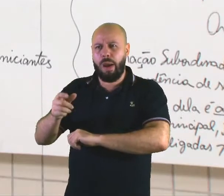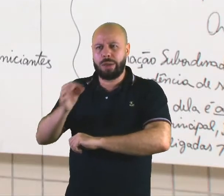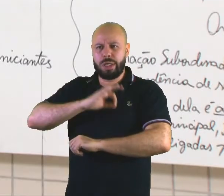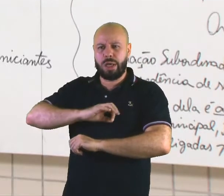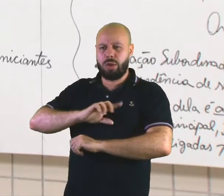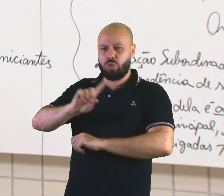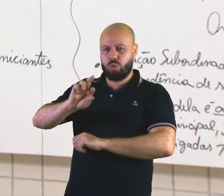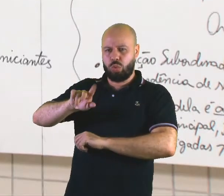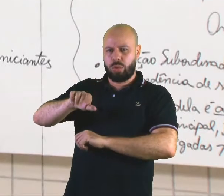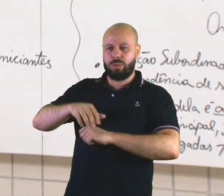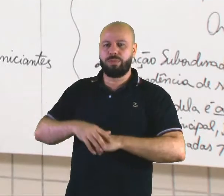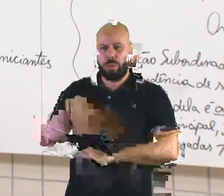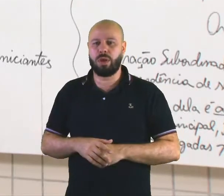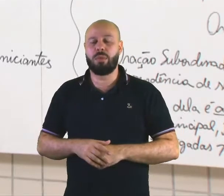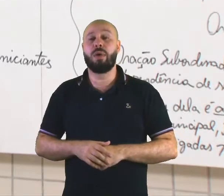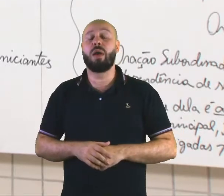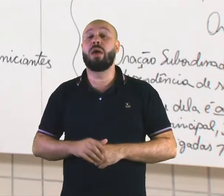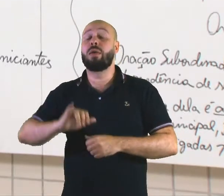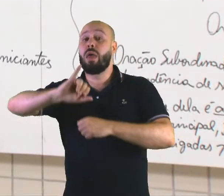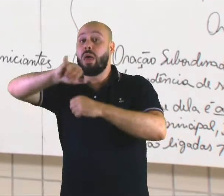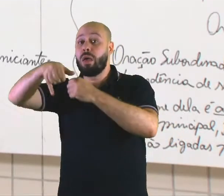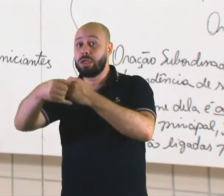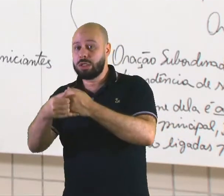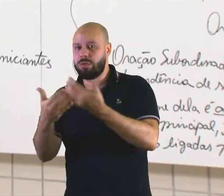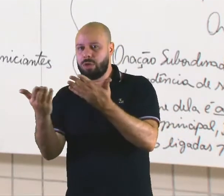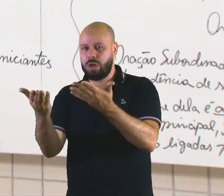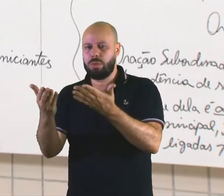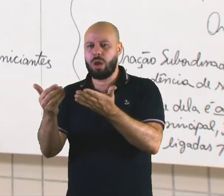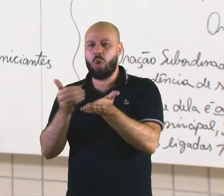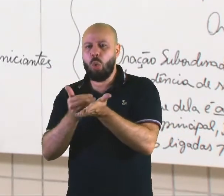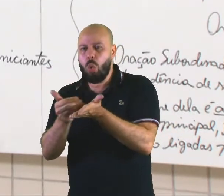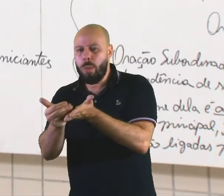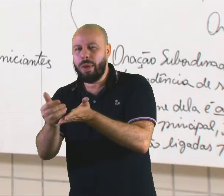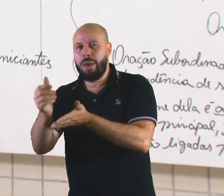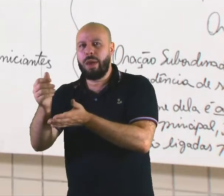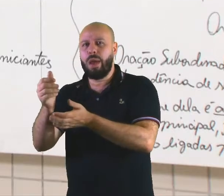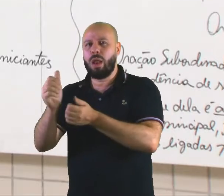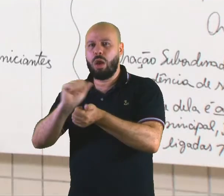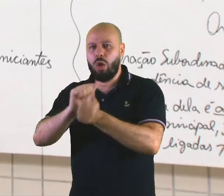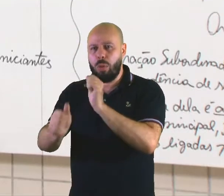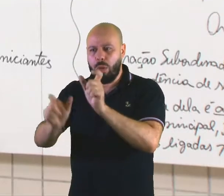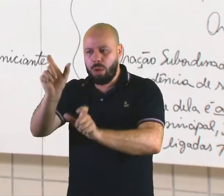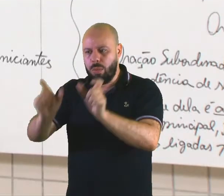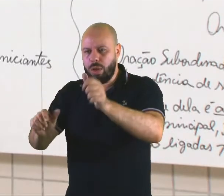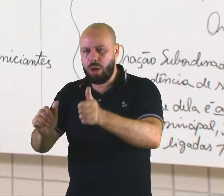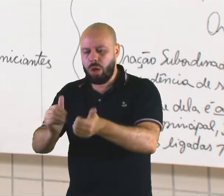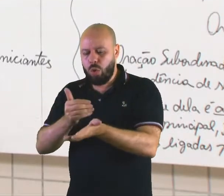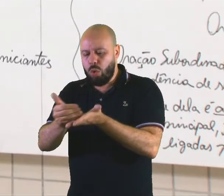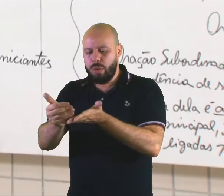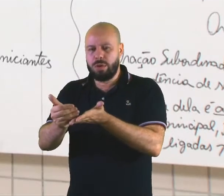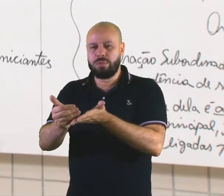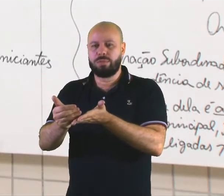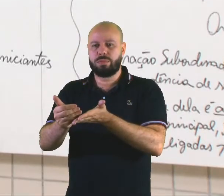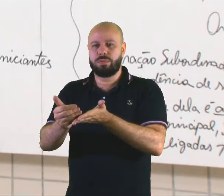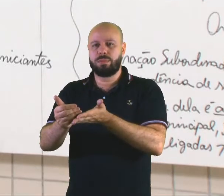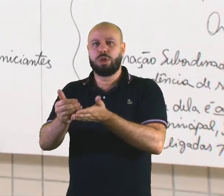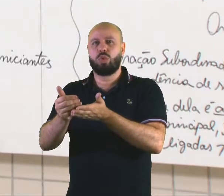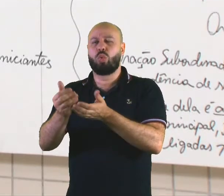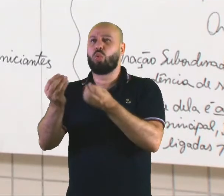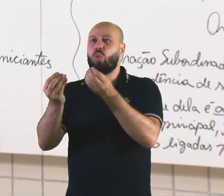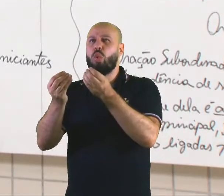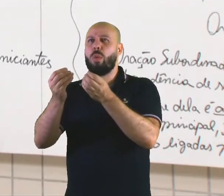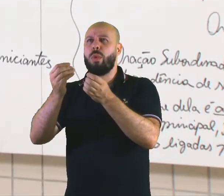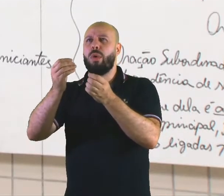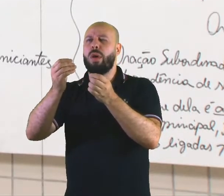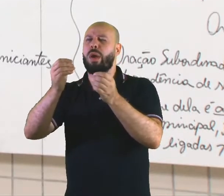simples, é um adjetivo, os jogadores iniciantes, e como eu passo ela para a oração